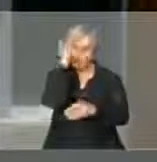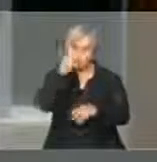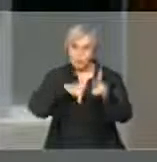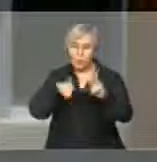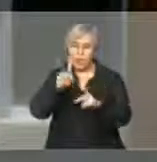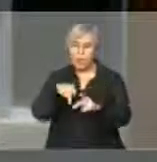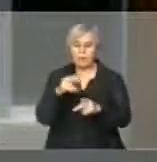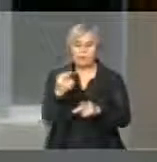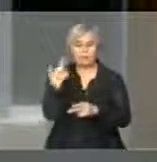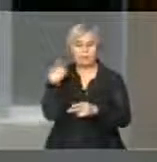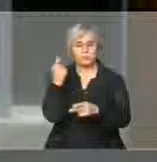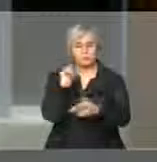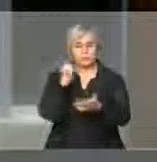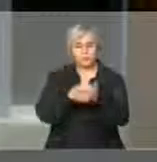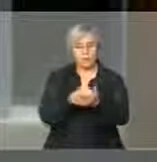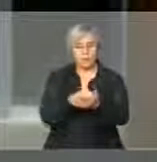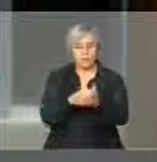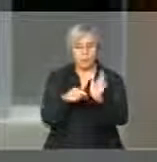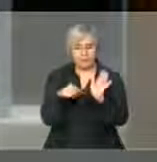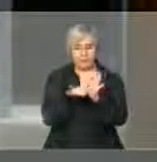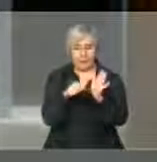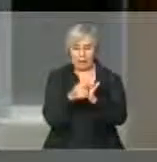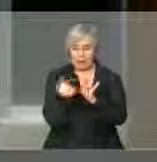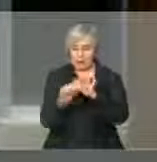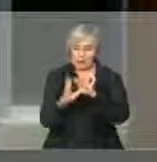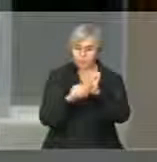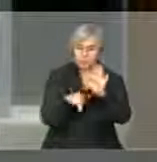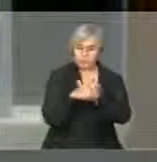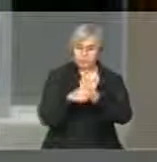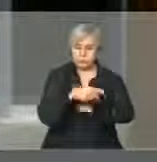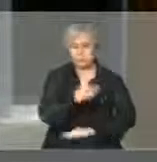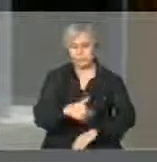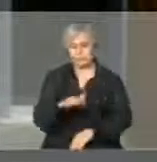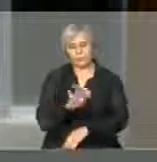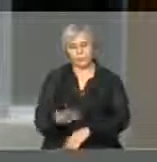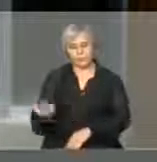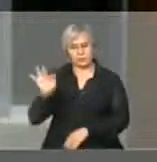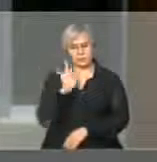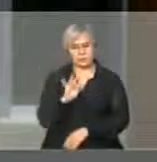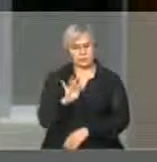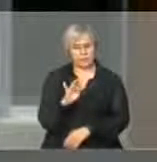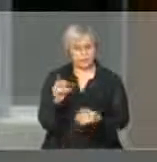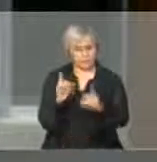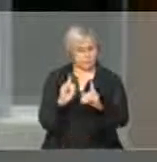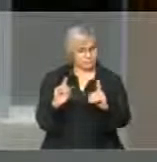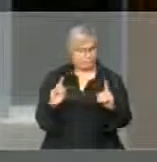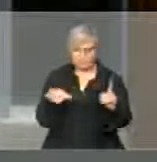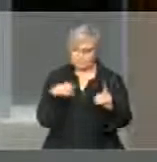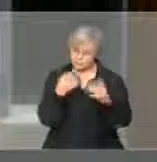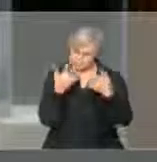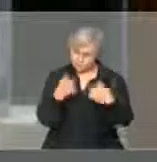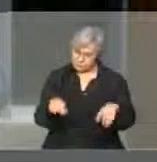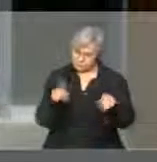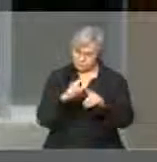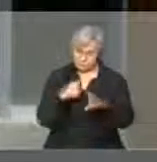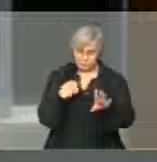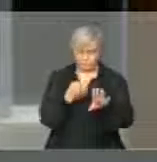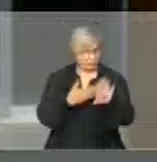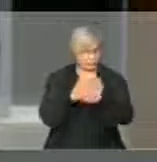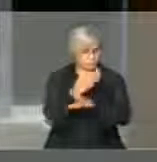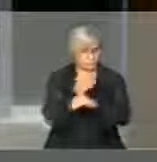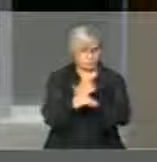cobrir o déficit fiscal que o governo brasileiro fez. Nós não podemos, sob hipótese nenhuma, aprovar